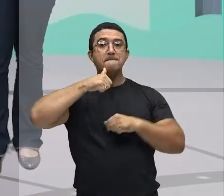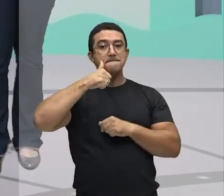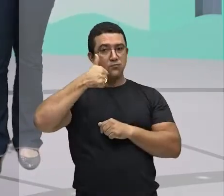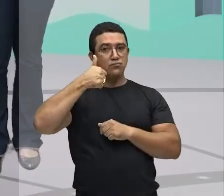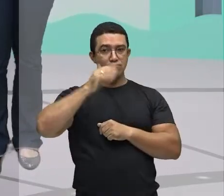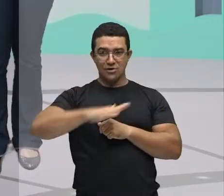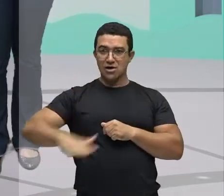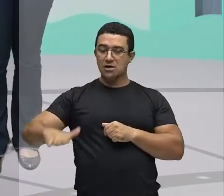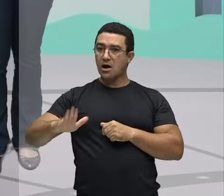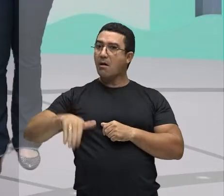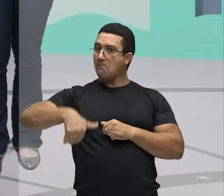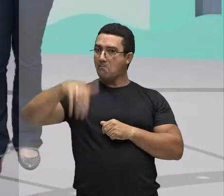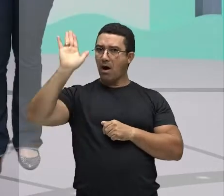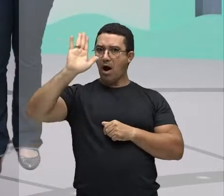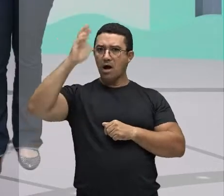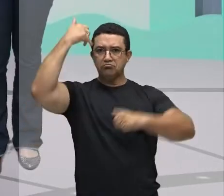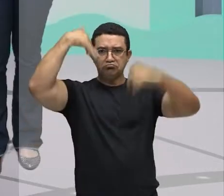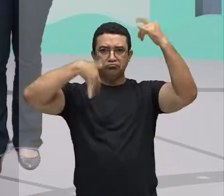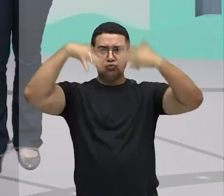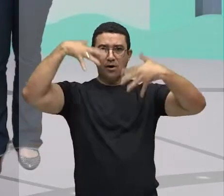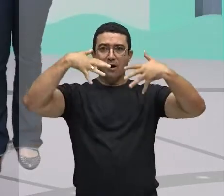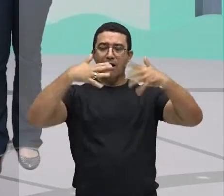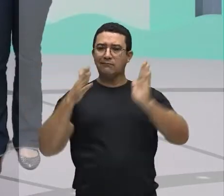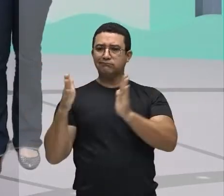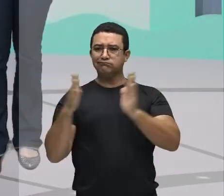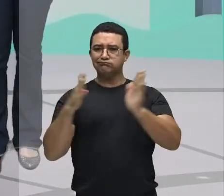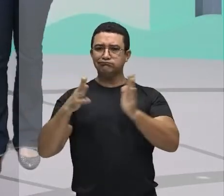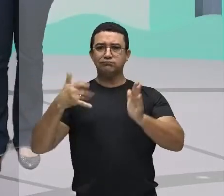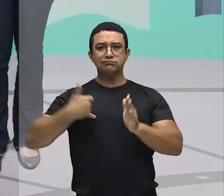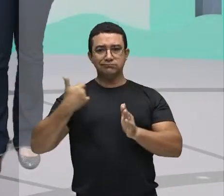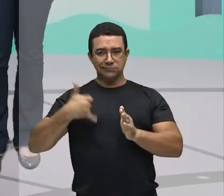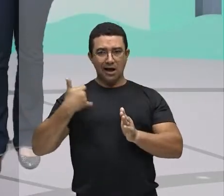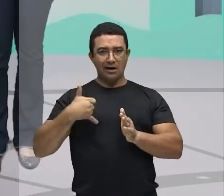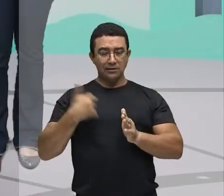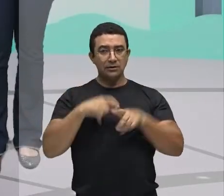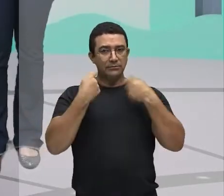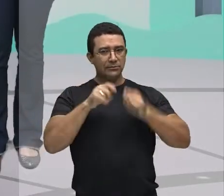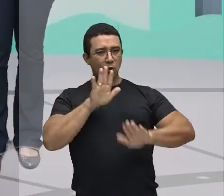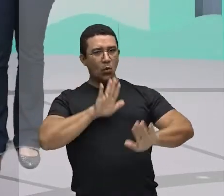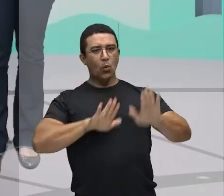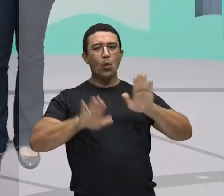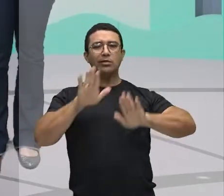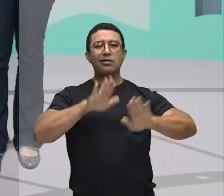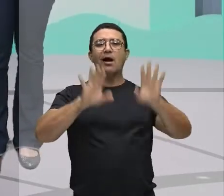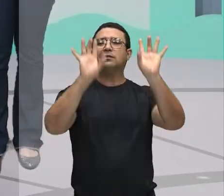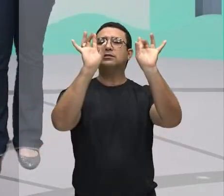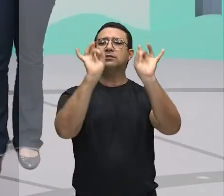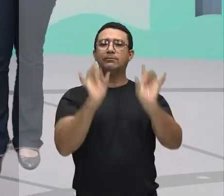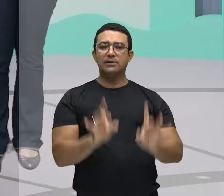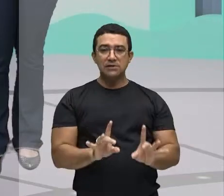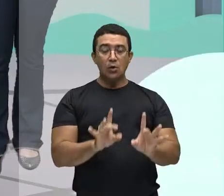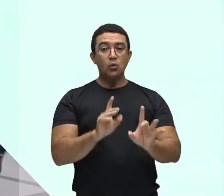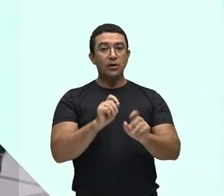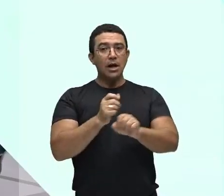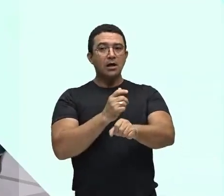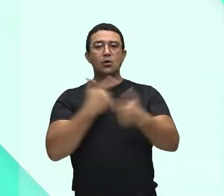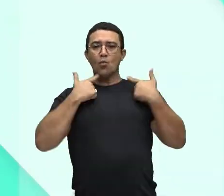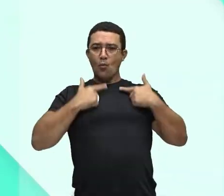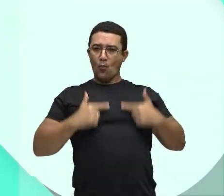né? E é por isso também que nessa idade a gente precisa ter um cuidado especial com a higiene.